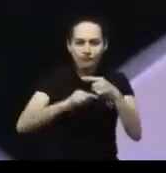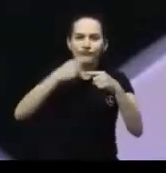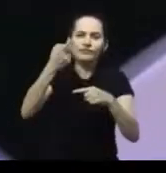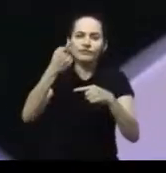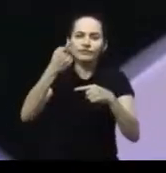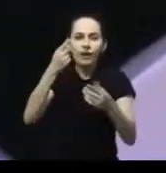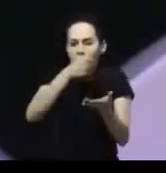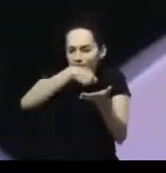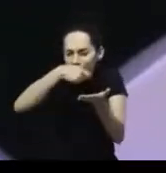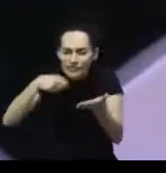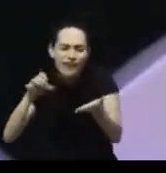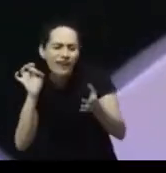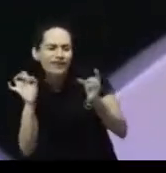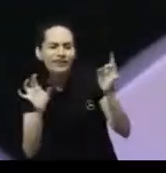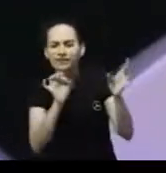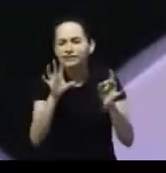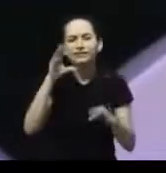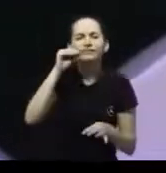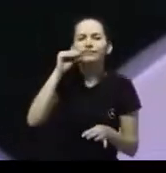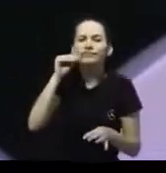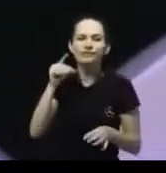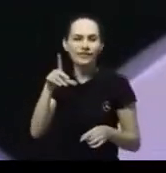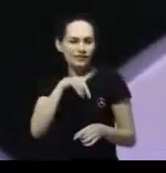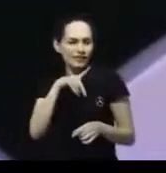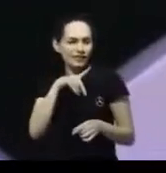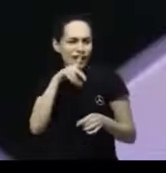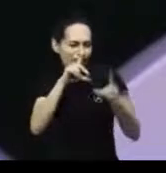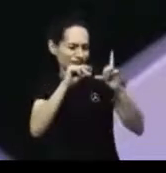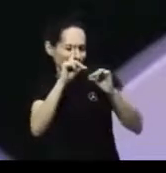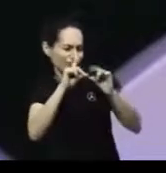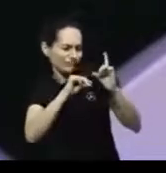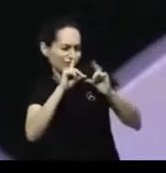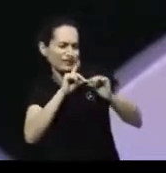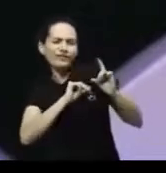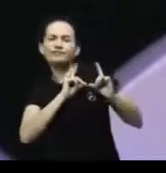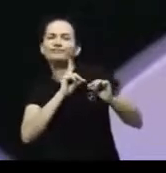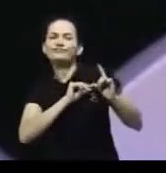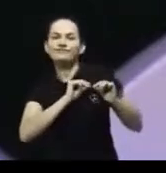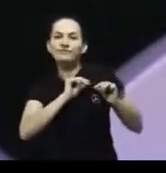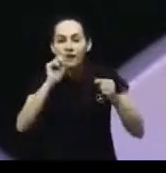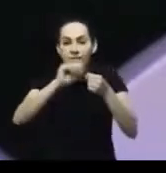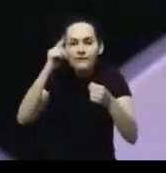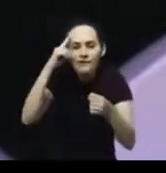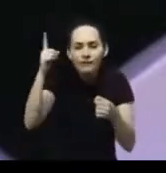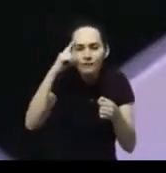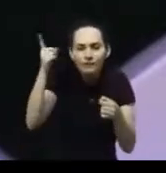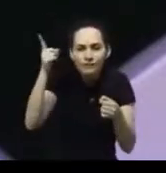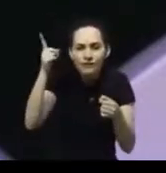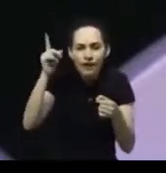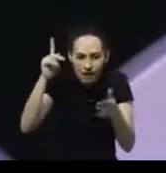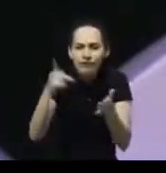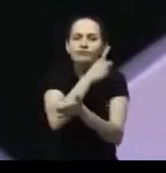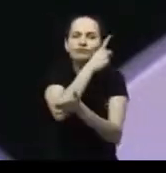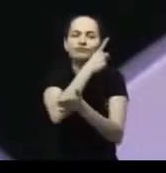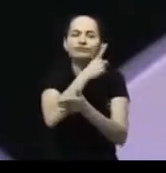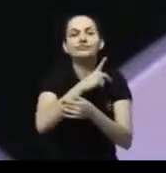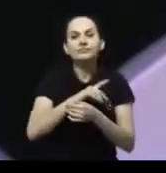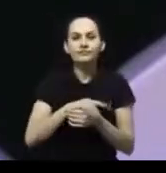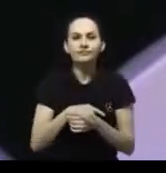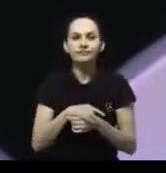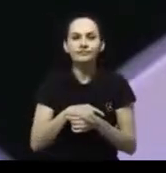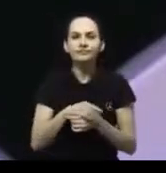sucesso foi escrita por cada colaborador que tem a estrela mercedes-benz no peito e faz o dia a dia contecer